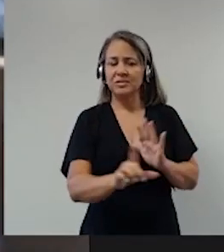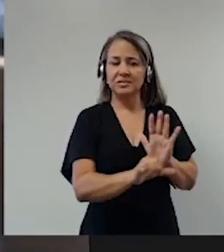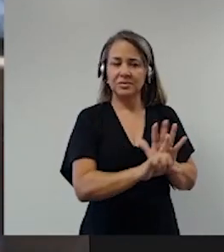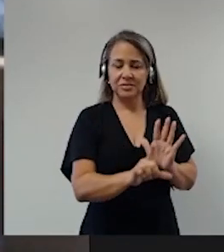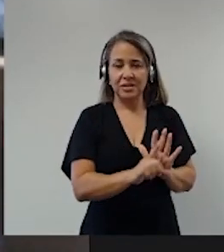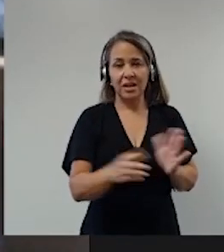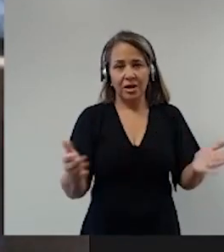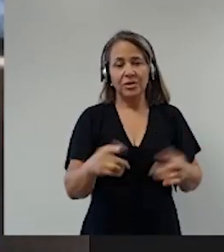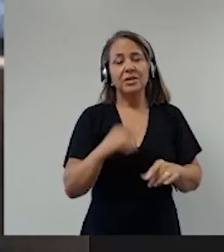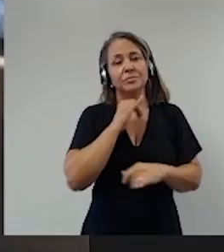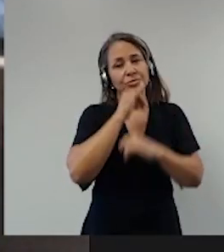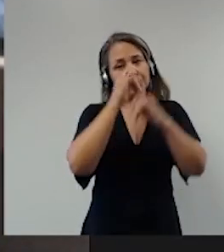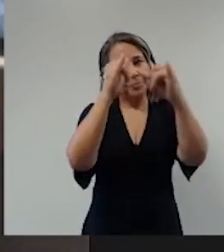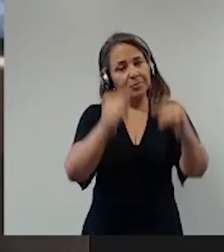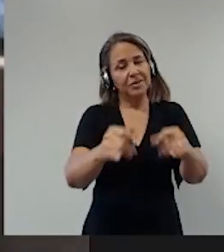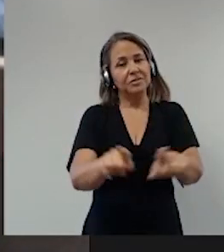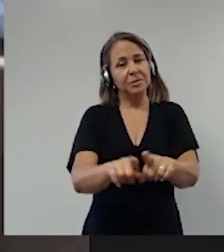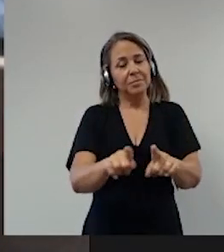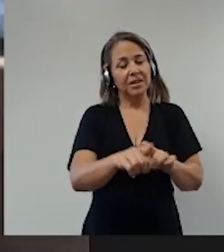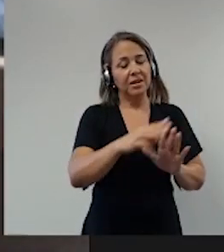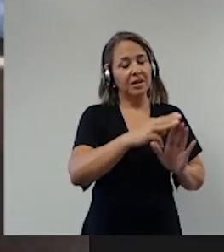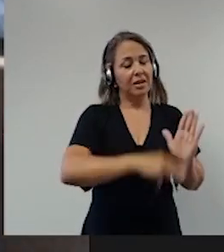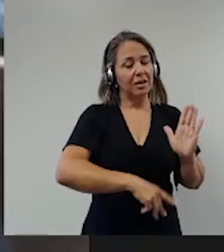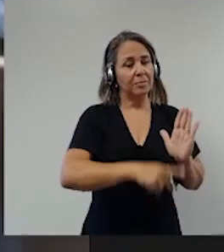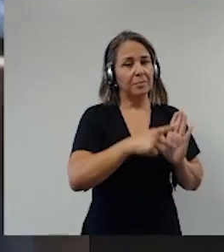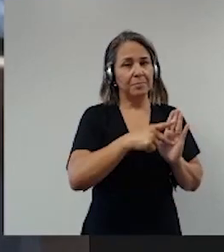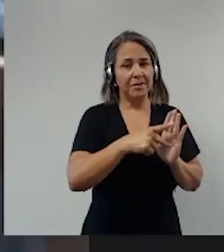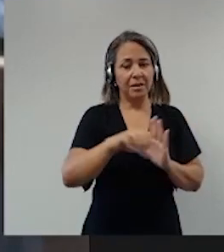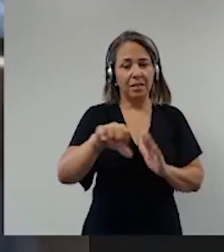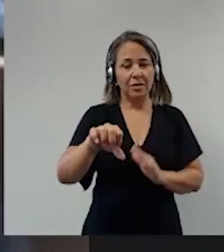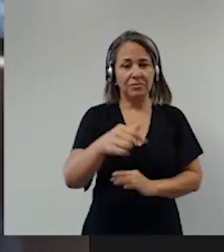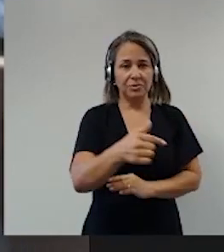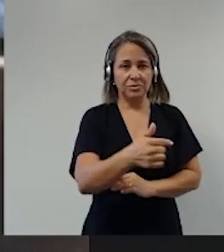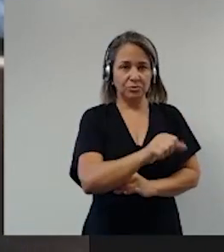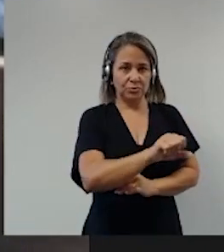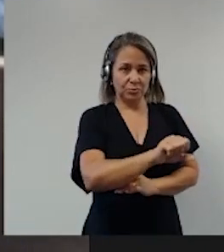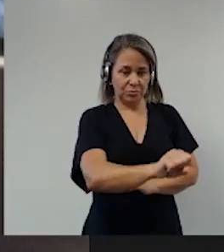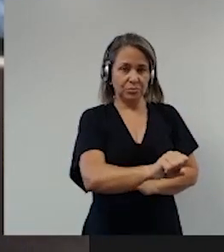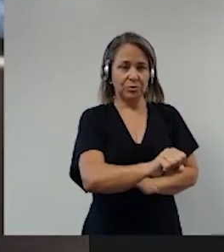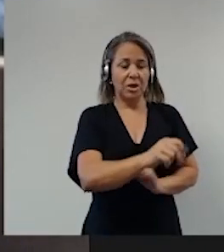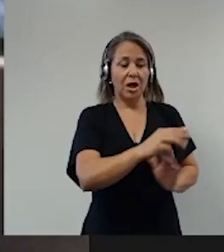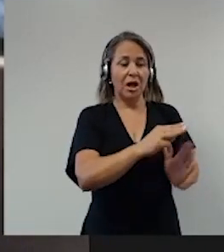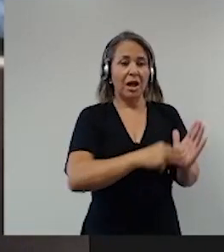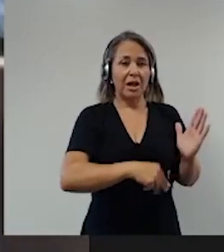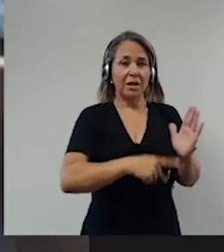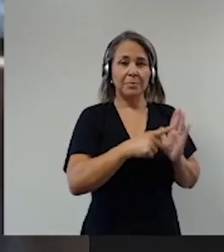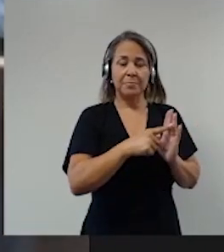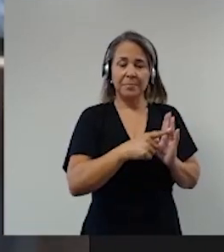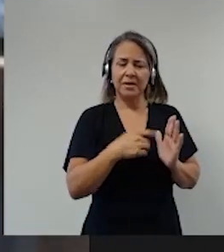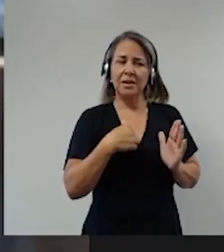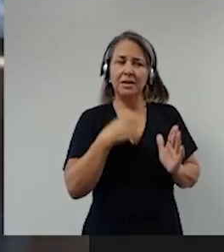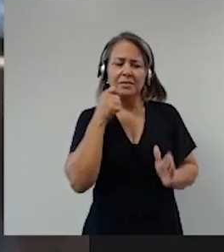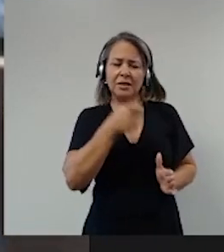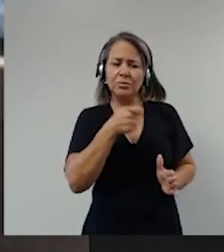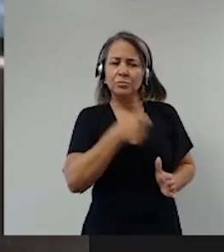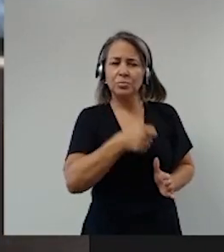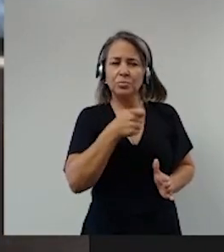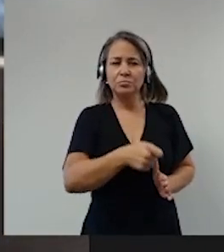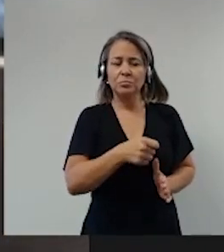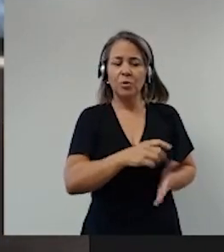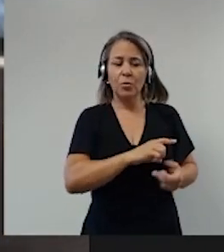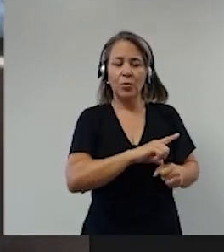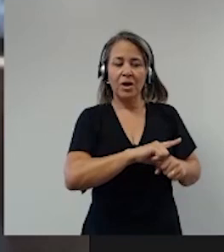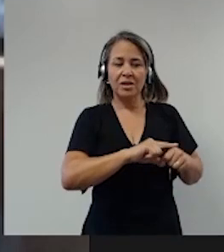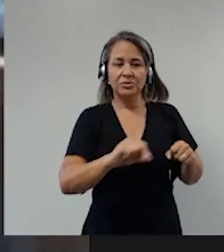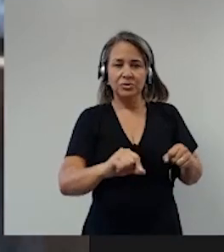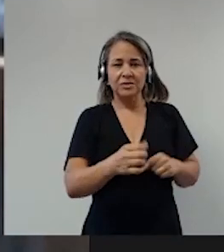cito aqui, em especial, a MP 928, né, que a MP 928 tentou emplacar o artigo